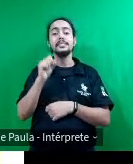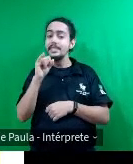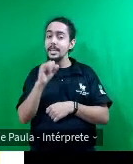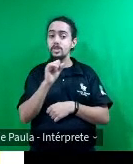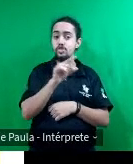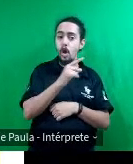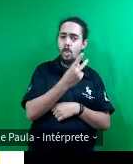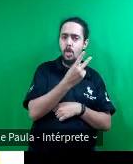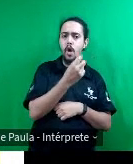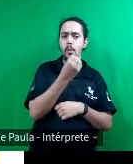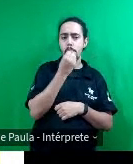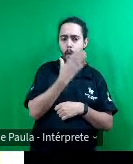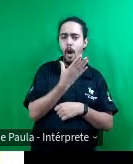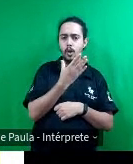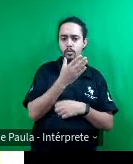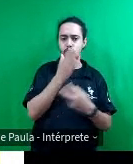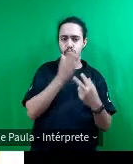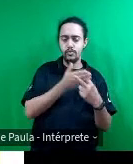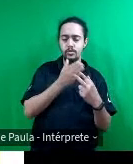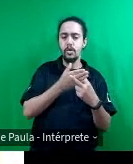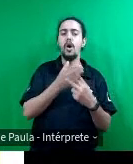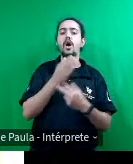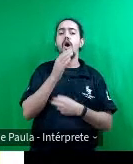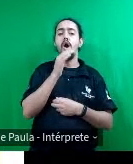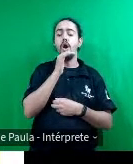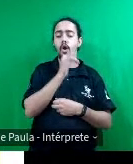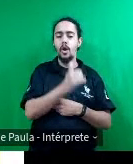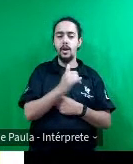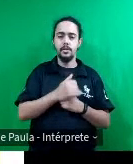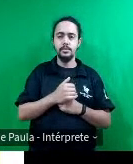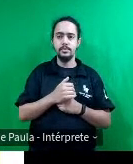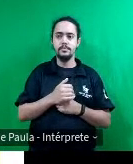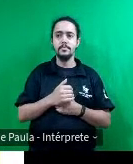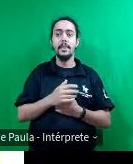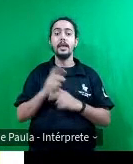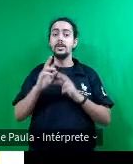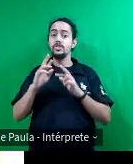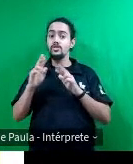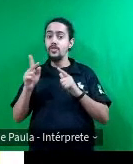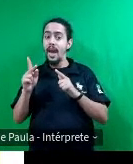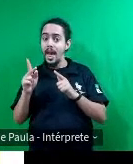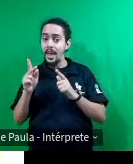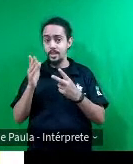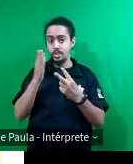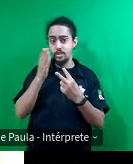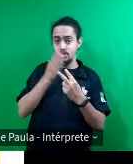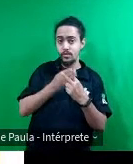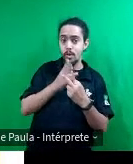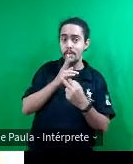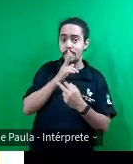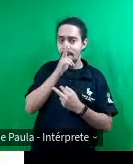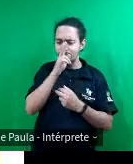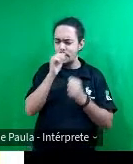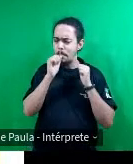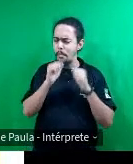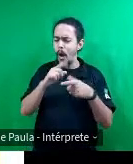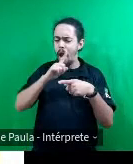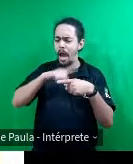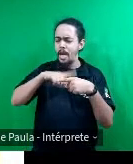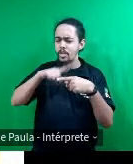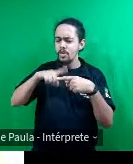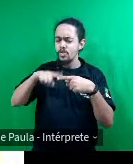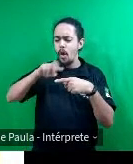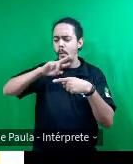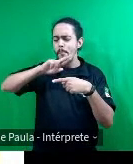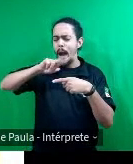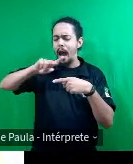Então esse macetinho de divisor de corrente, ao contrário do divisor de tensão, que vale para N resistores, quantos forem